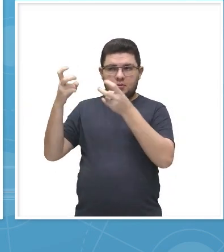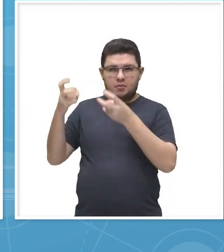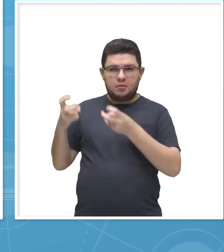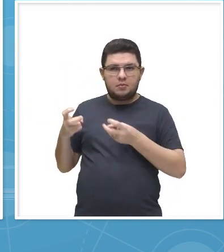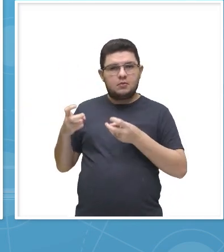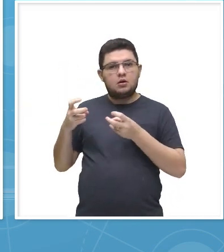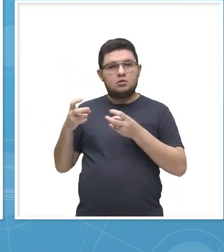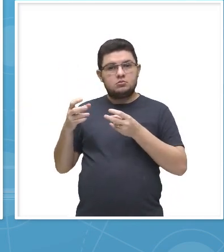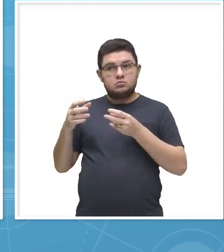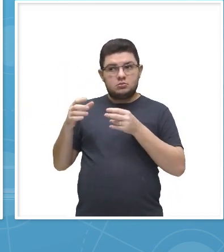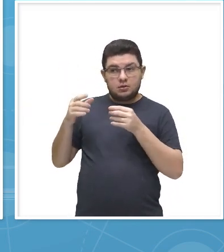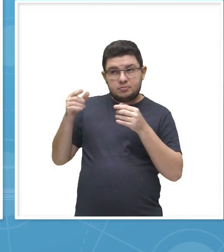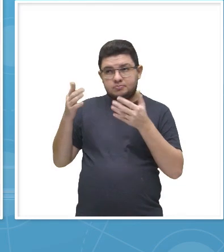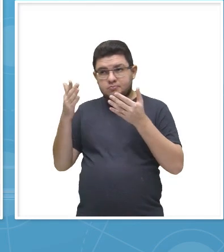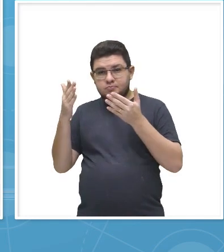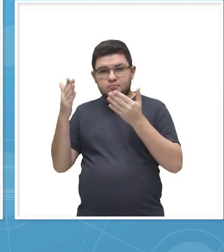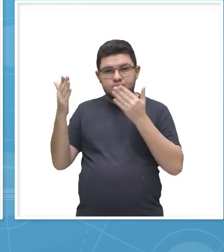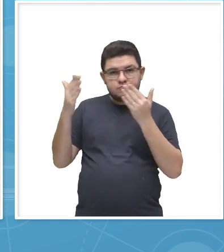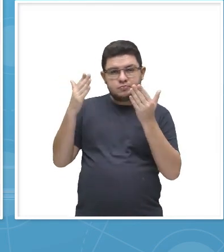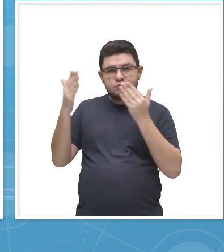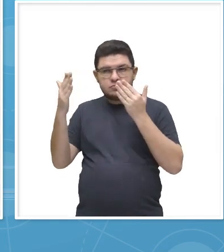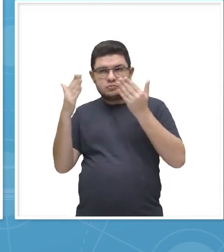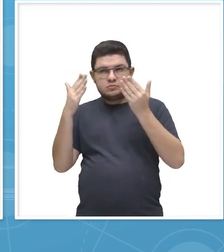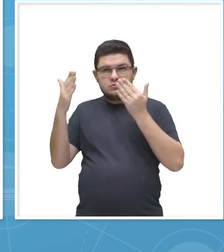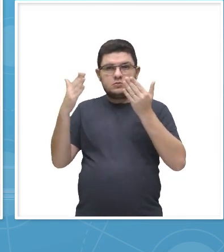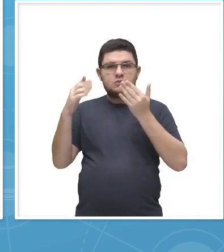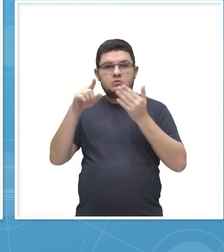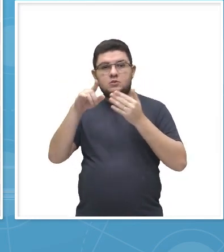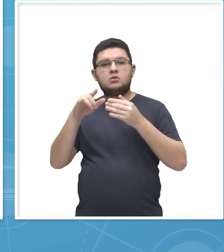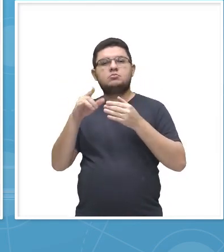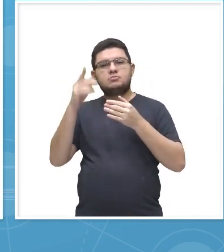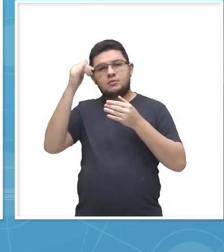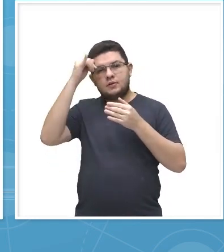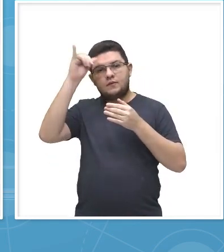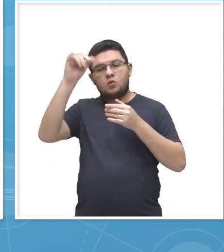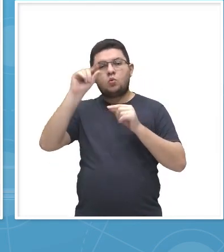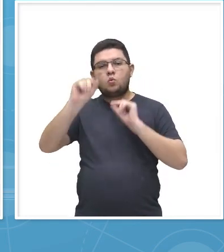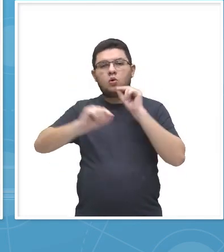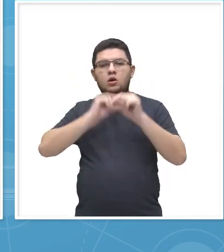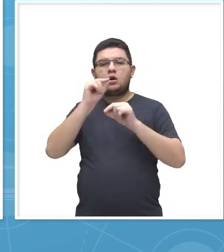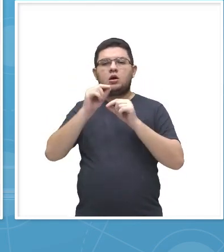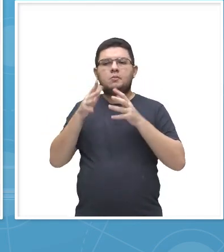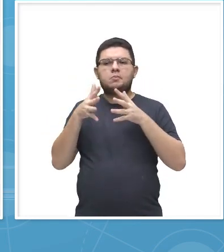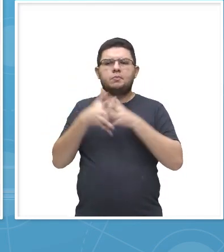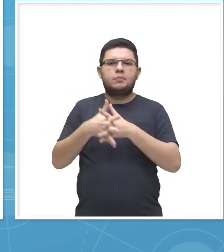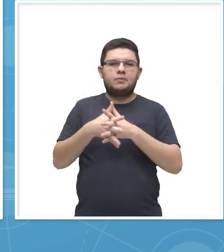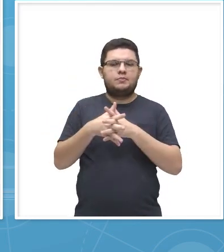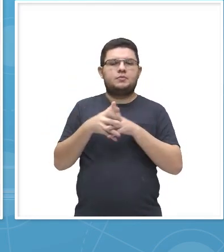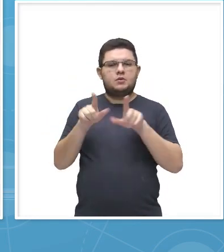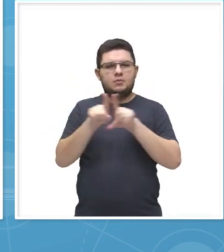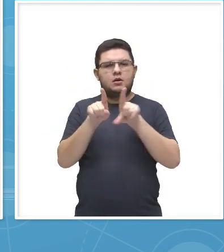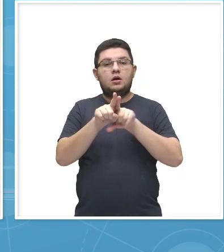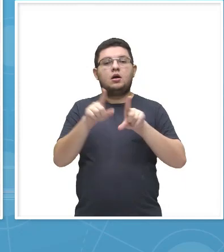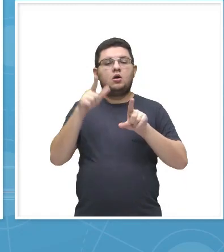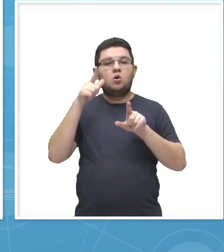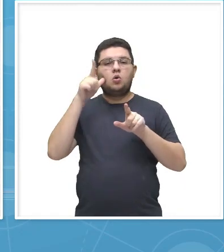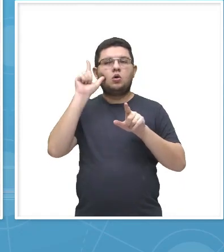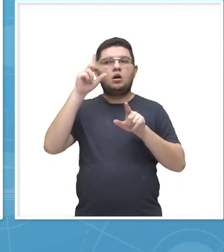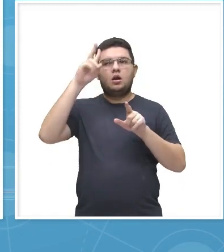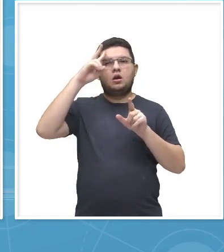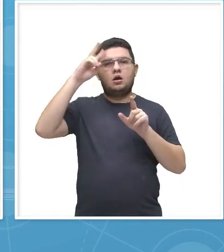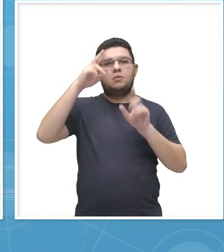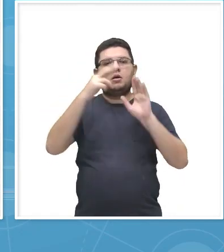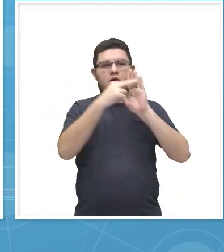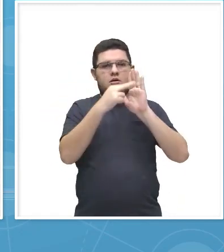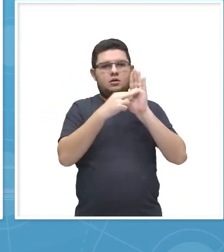que você não cai em pegadinha tá sempre revejo as regras lá que você já viram né no assunto de ontem tudo bem para que vocês possam ter